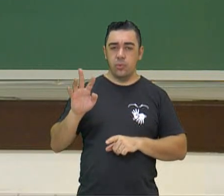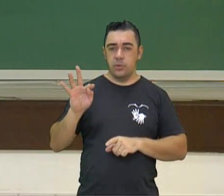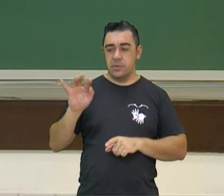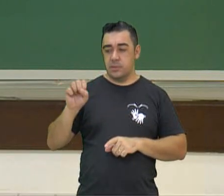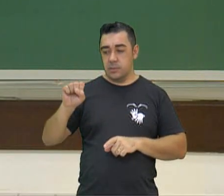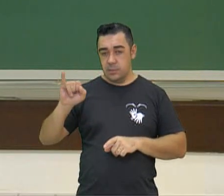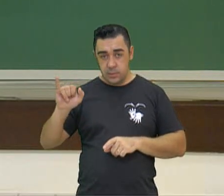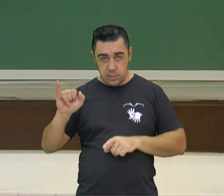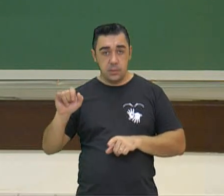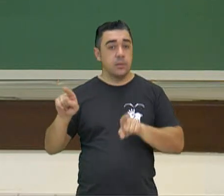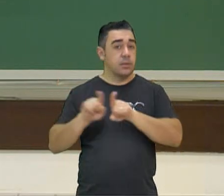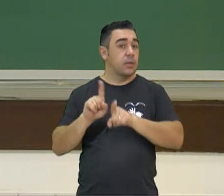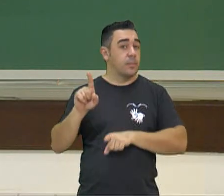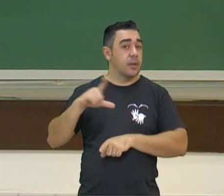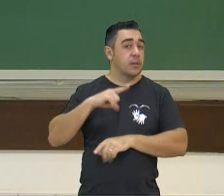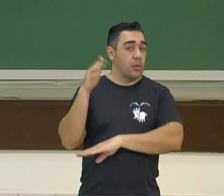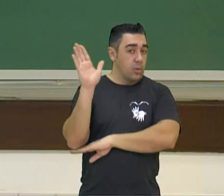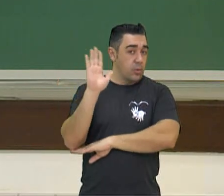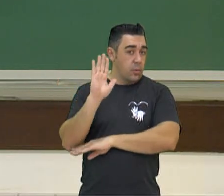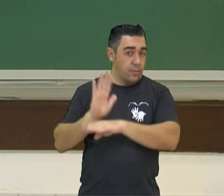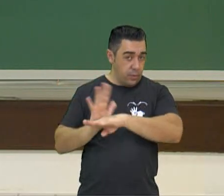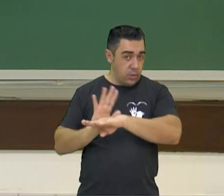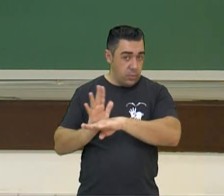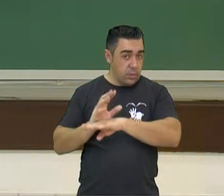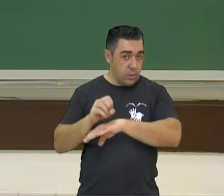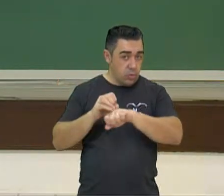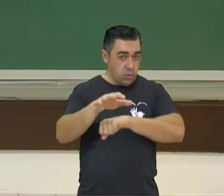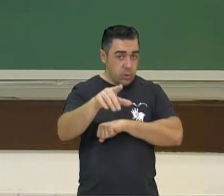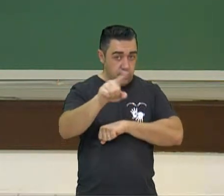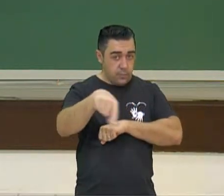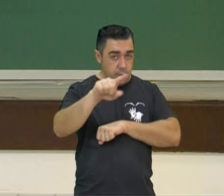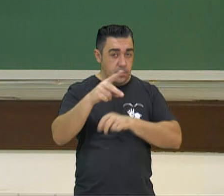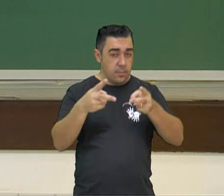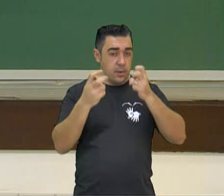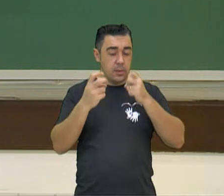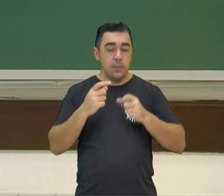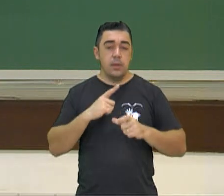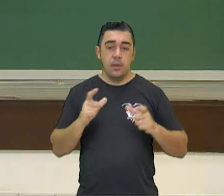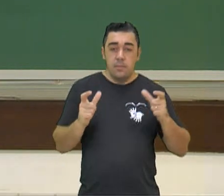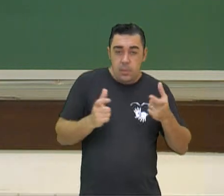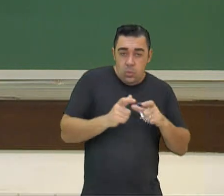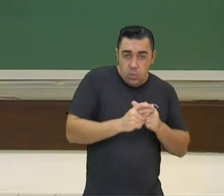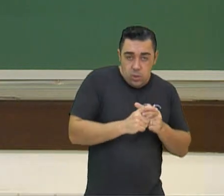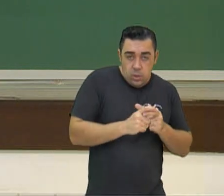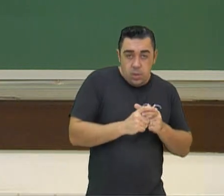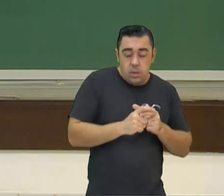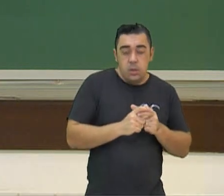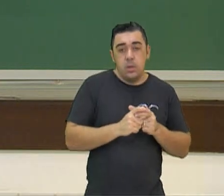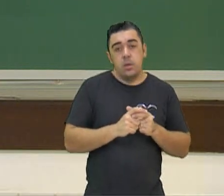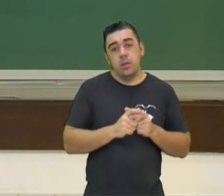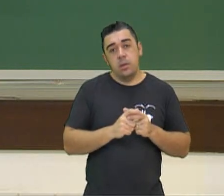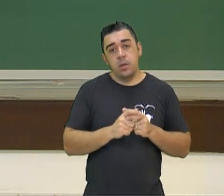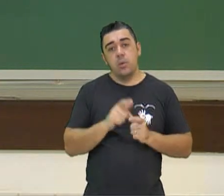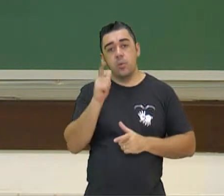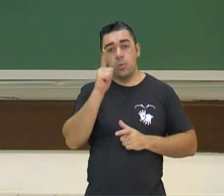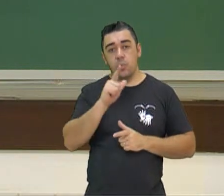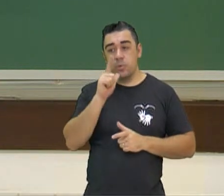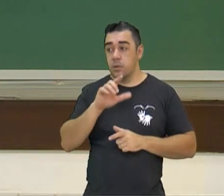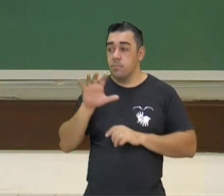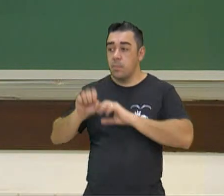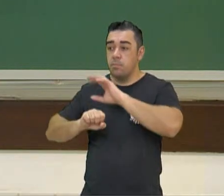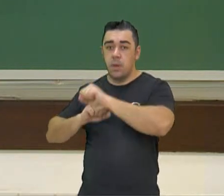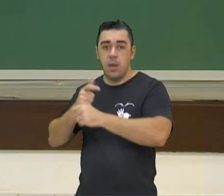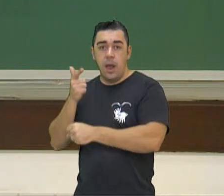filme Hotel Ruanda. Tá? Vale a pena você perceber. Minoria, um dia, consegue